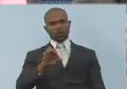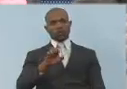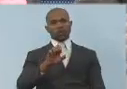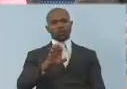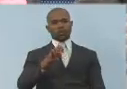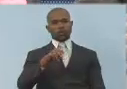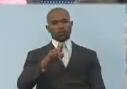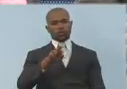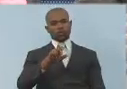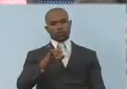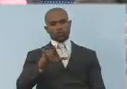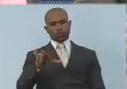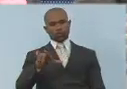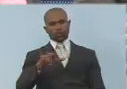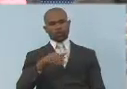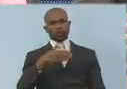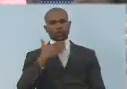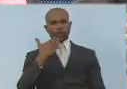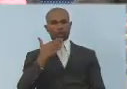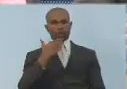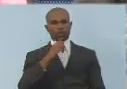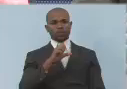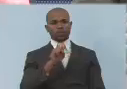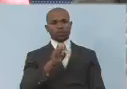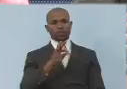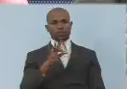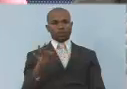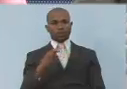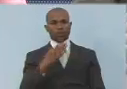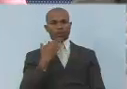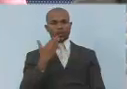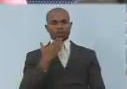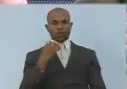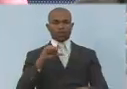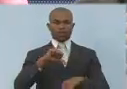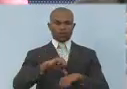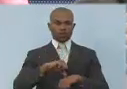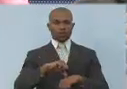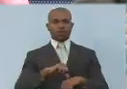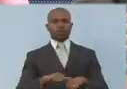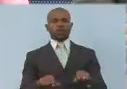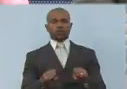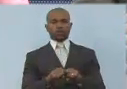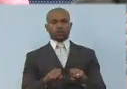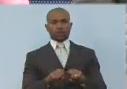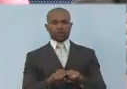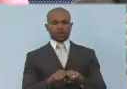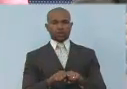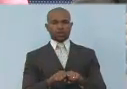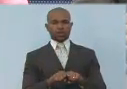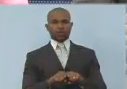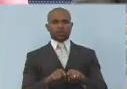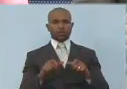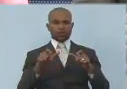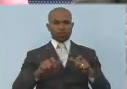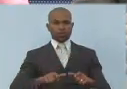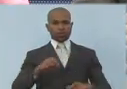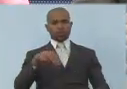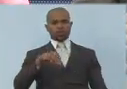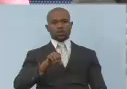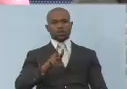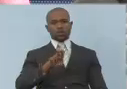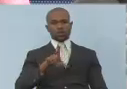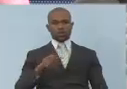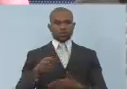Empresarial, o Fácil STT, o Fácil Centro e também a unidade móvel.